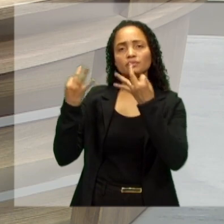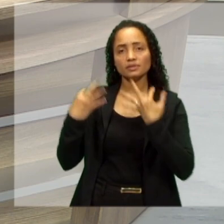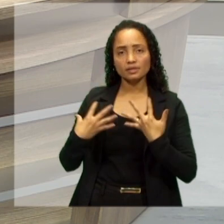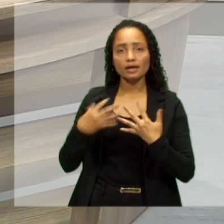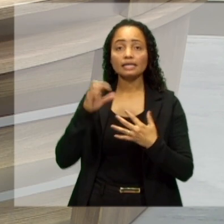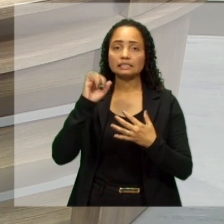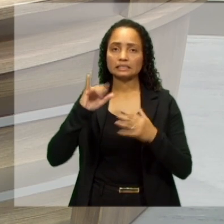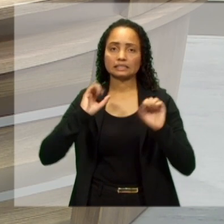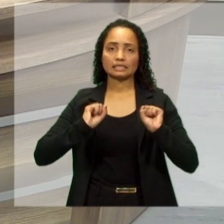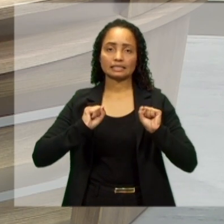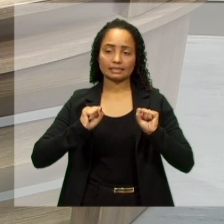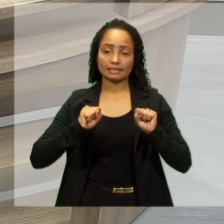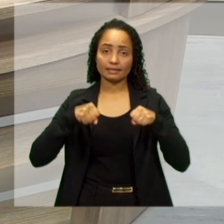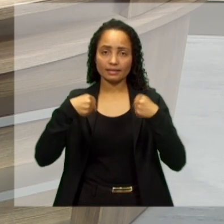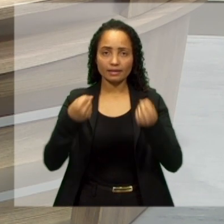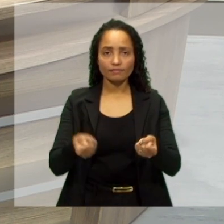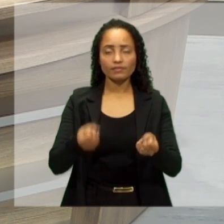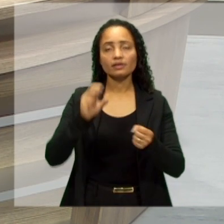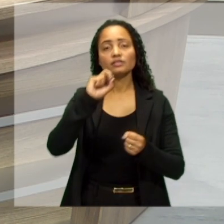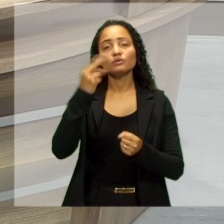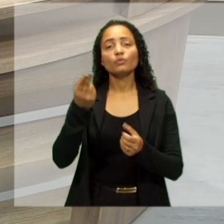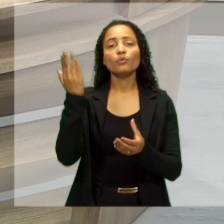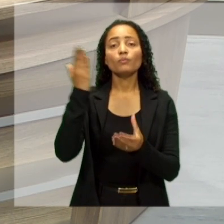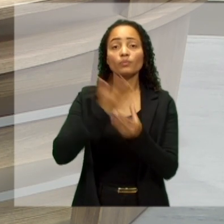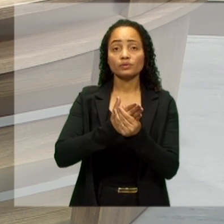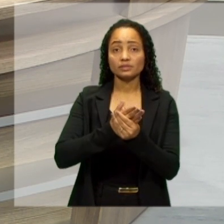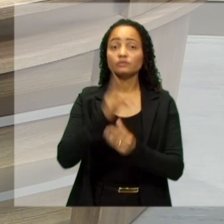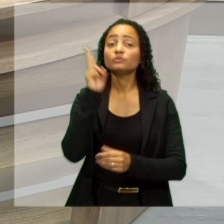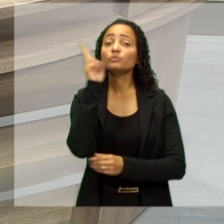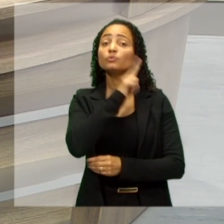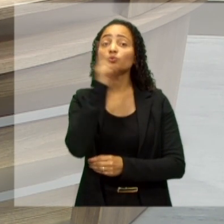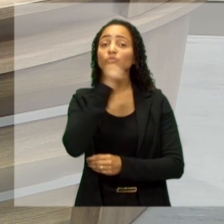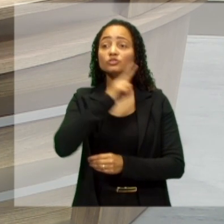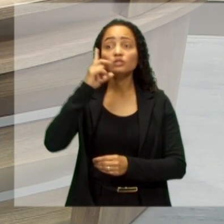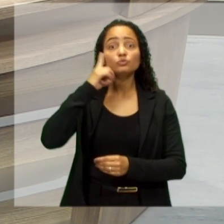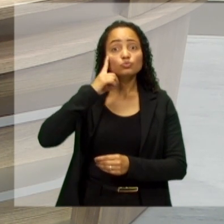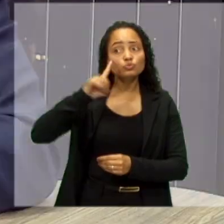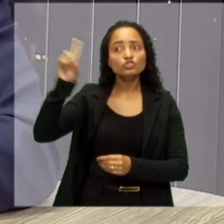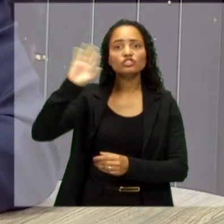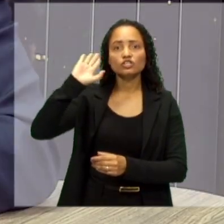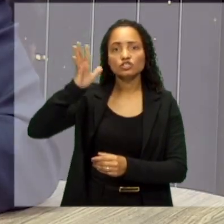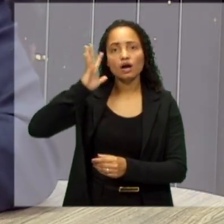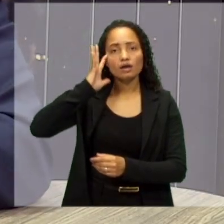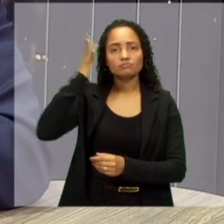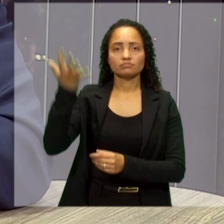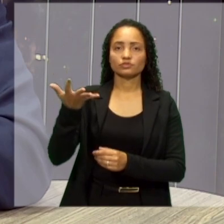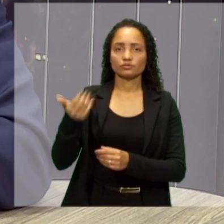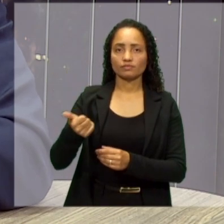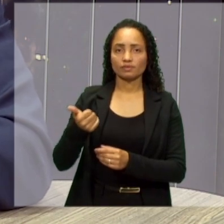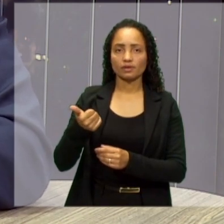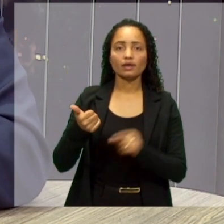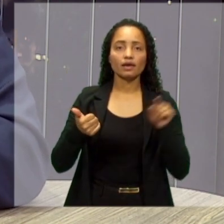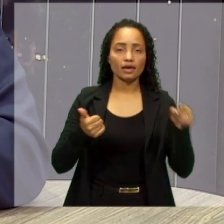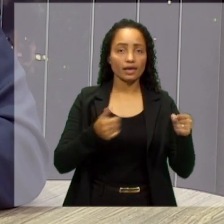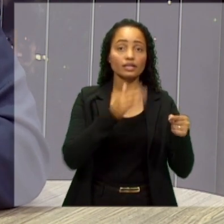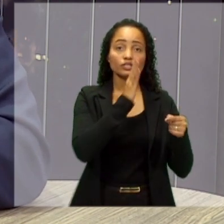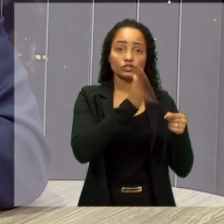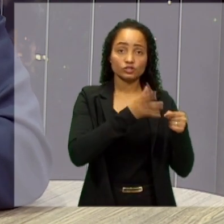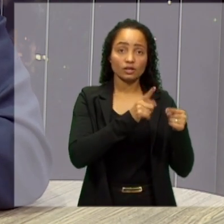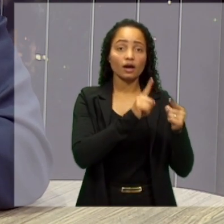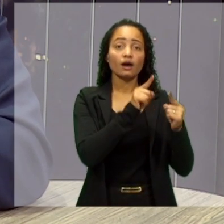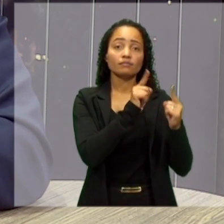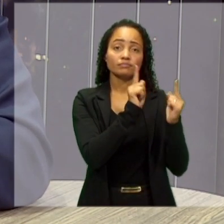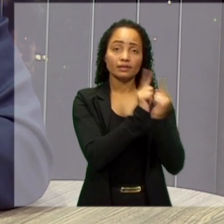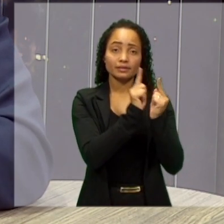com um processo inicial, casos urgentes são resolvidos no dia. Então, a pessoa chega na Defensoria Pública, passa pela triagem e já tem um